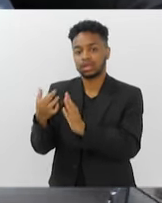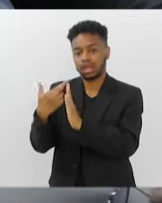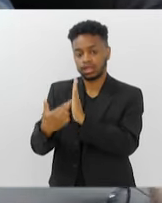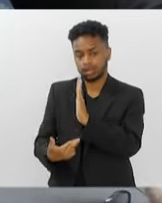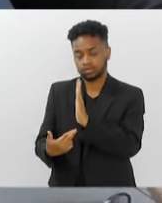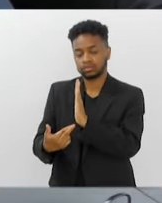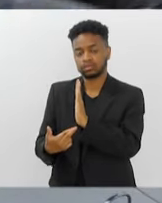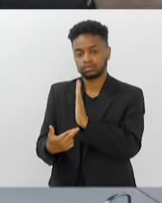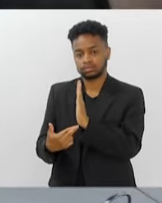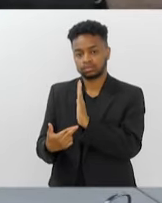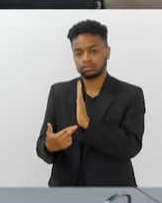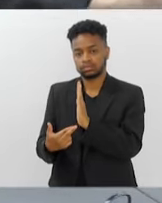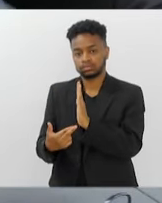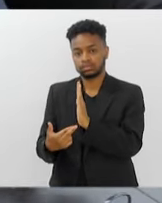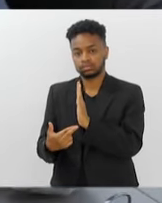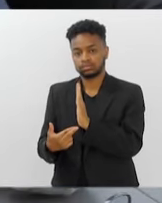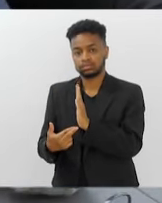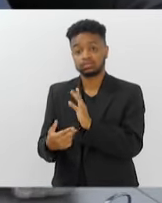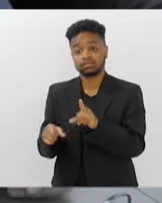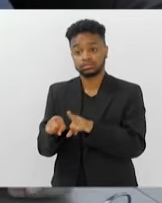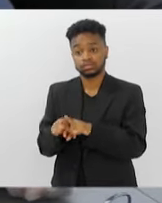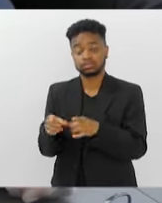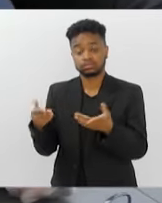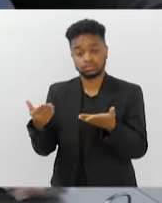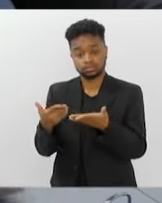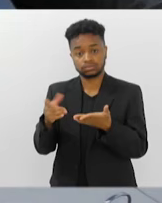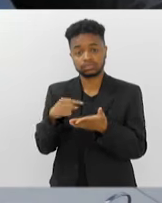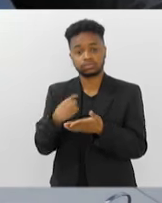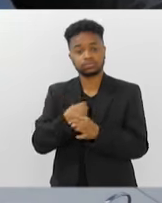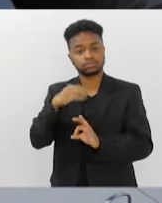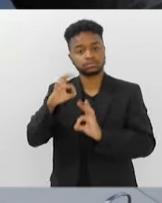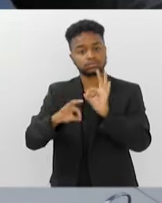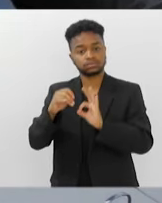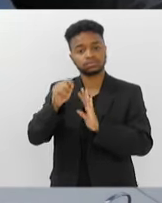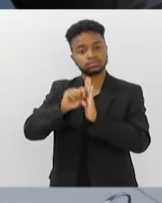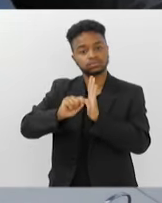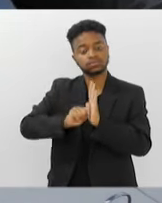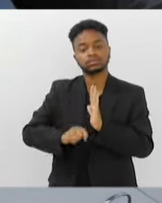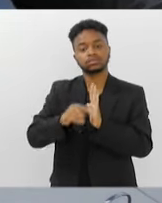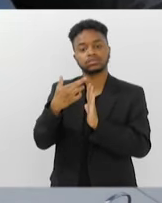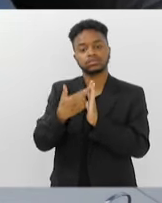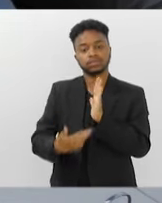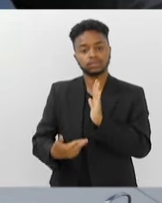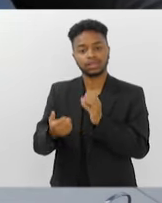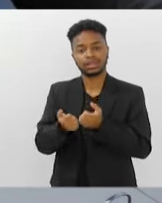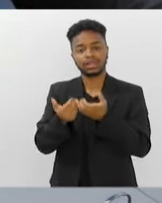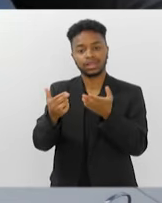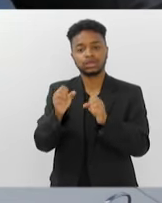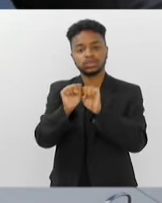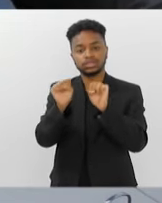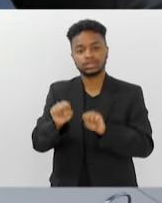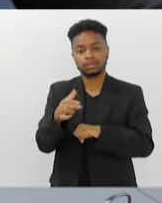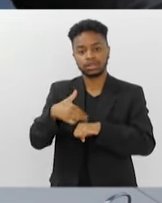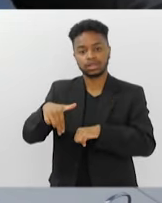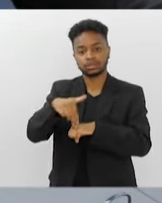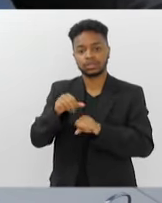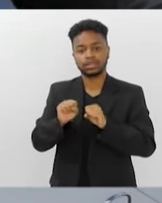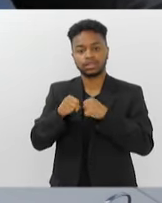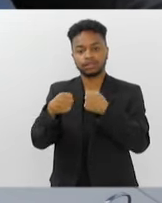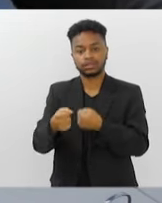fez e neste momento tá sendo elaborado um relatório para todo o Sistema Nacional de defesa do